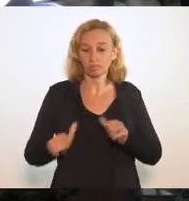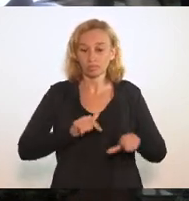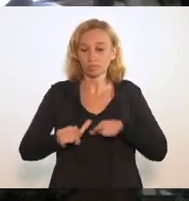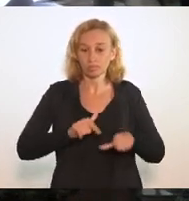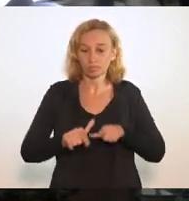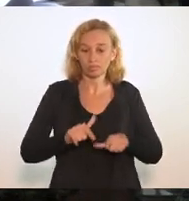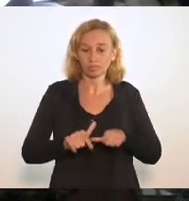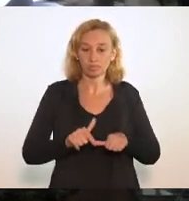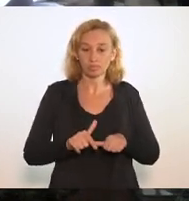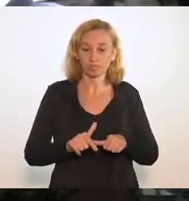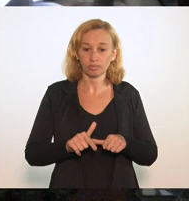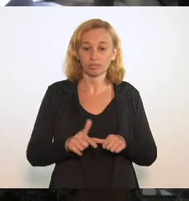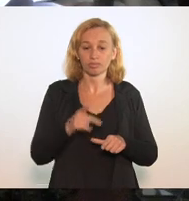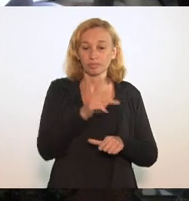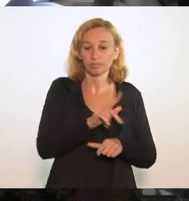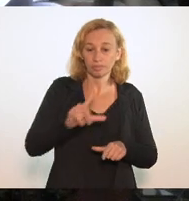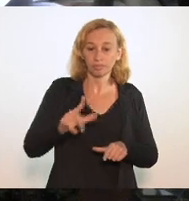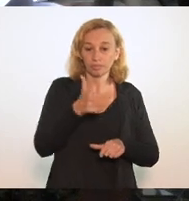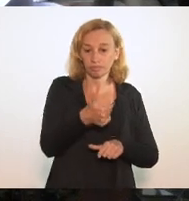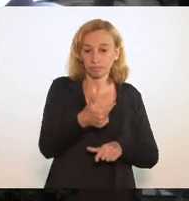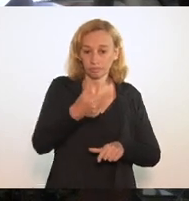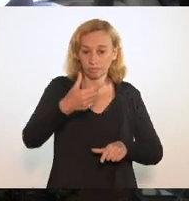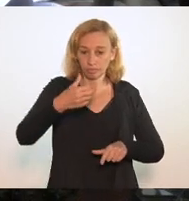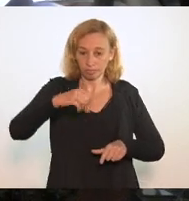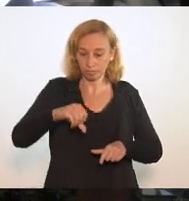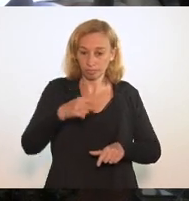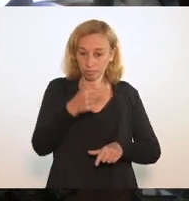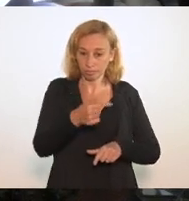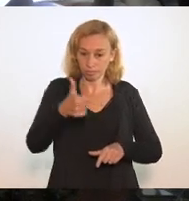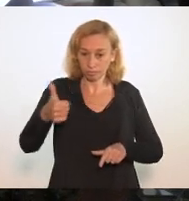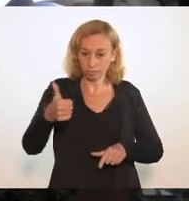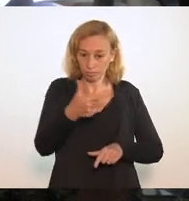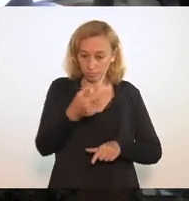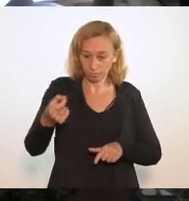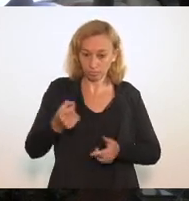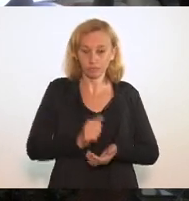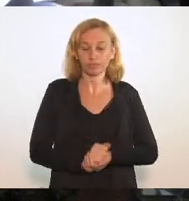ordem e vamos ao PL 2971 de 20. Quero